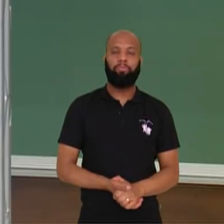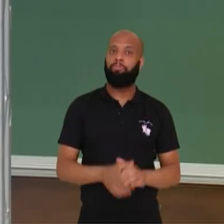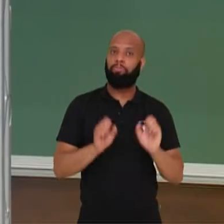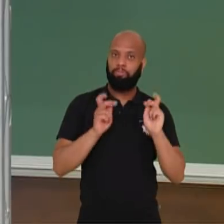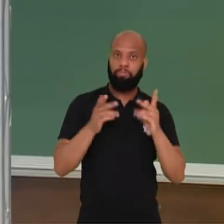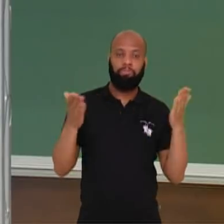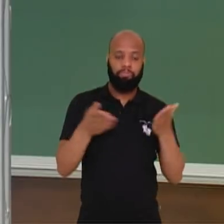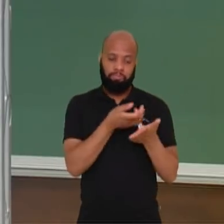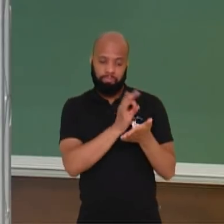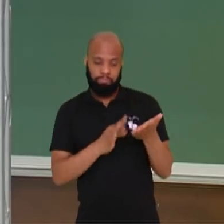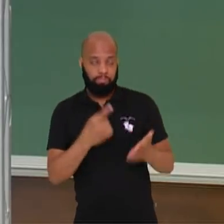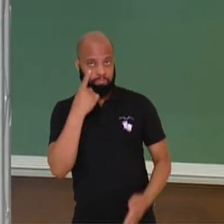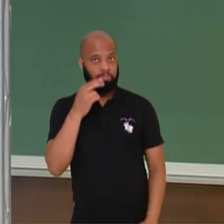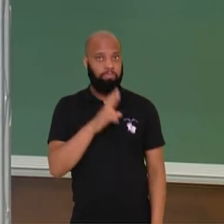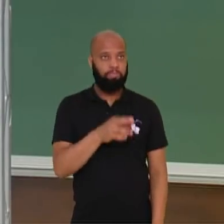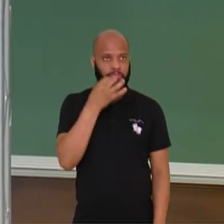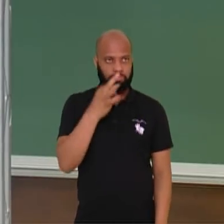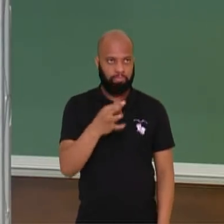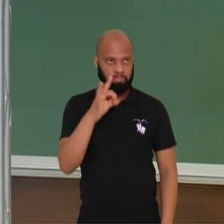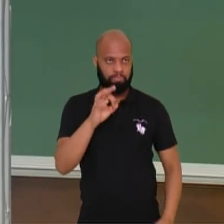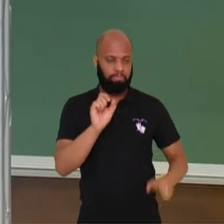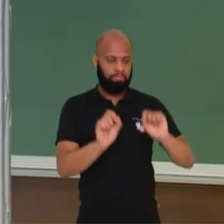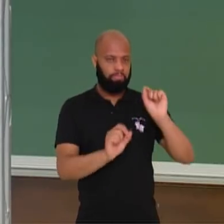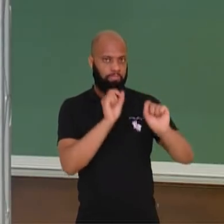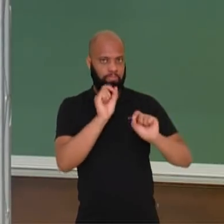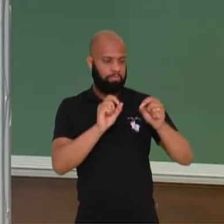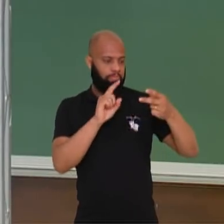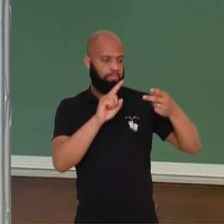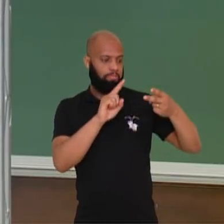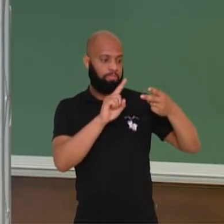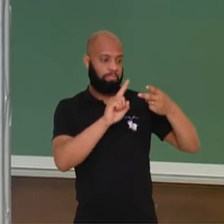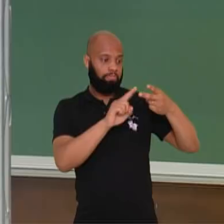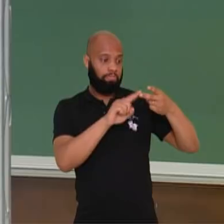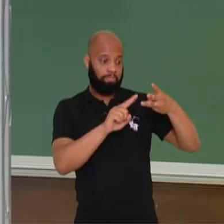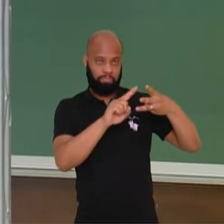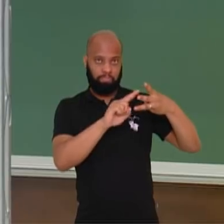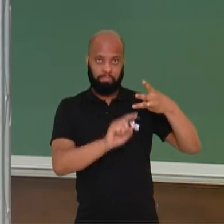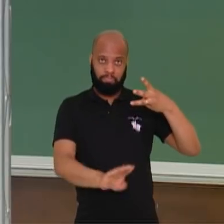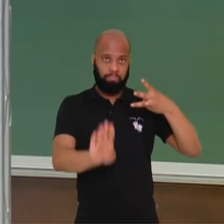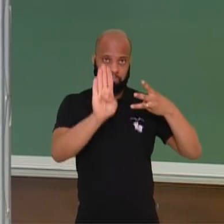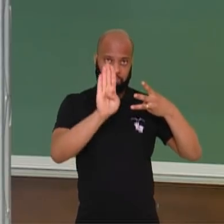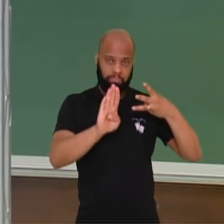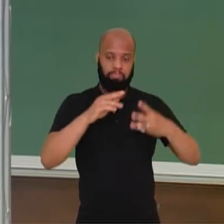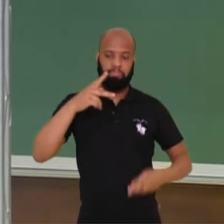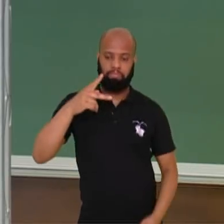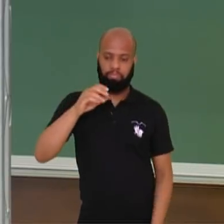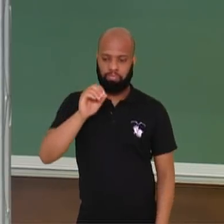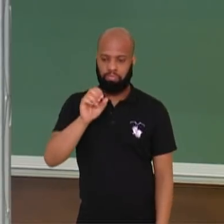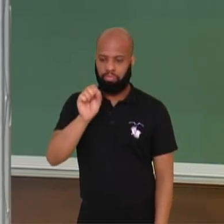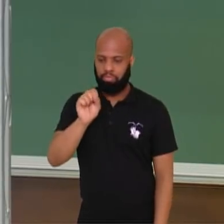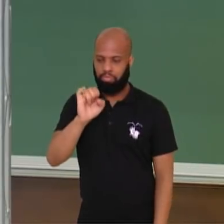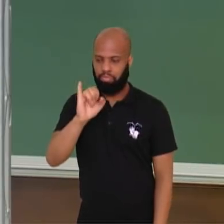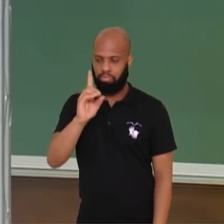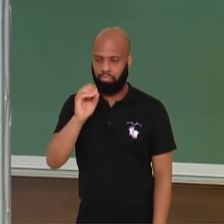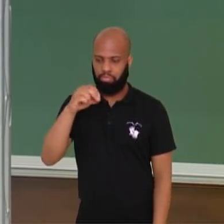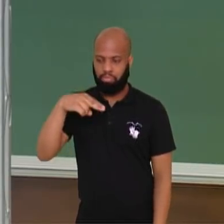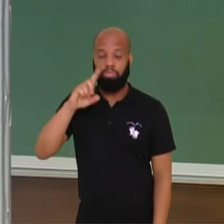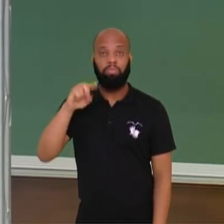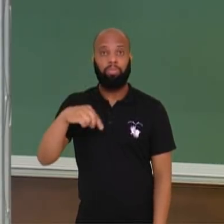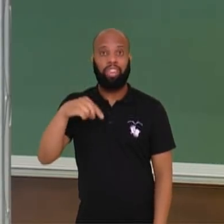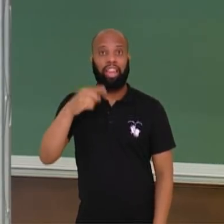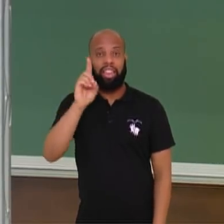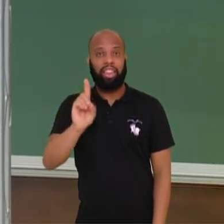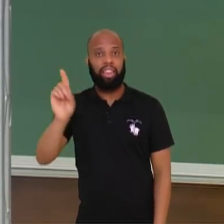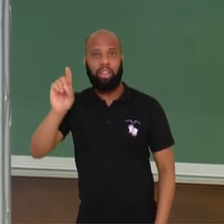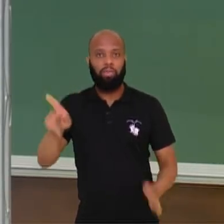Ok? Vamos fazer a correção? A resposta correta para o nosso quiz está na letra B. Poseidon é o deus do mar. Muito